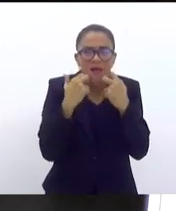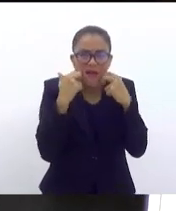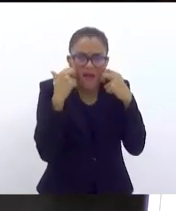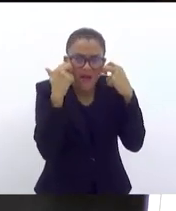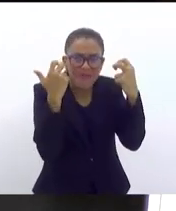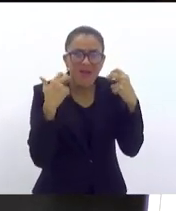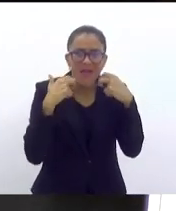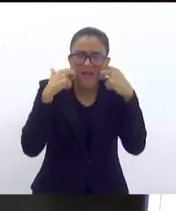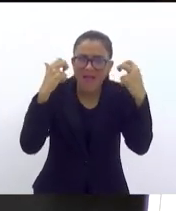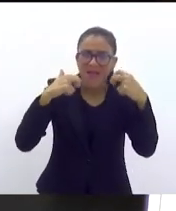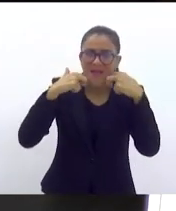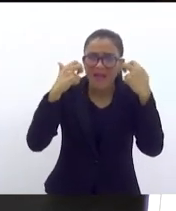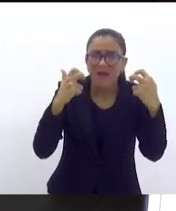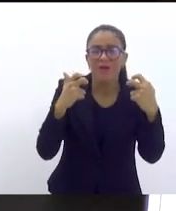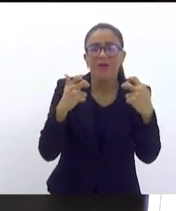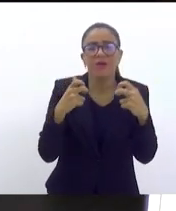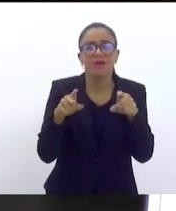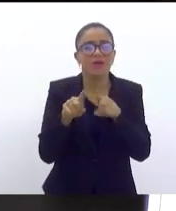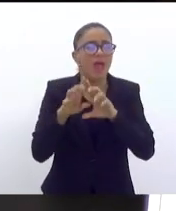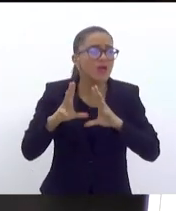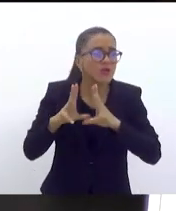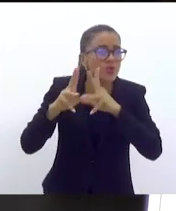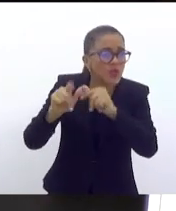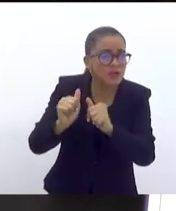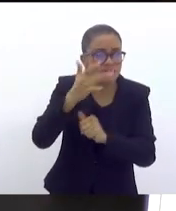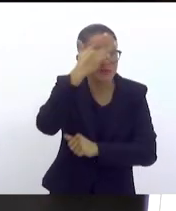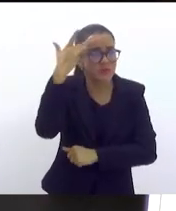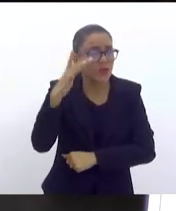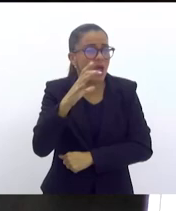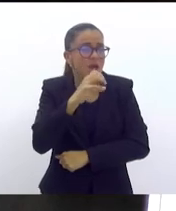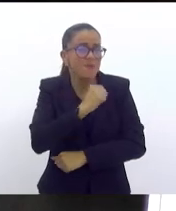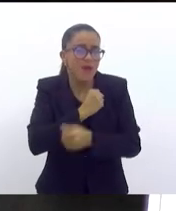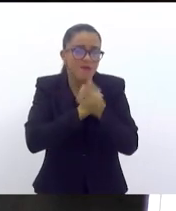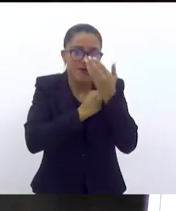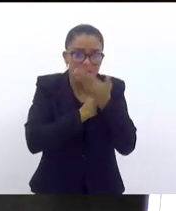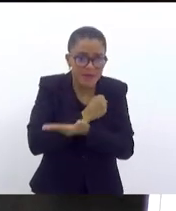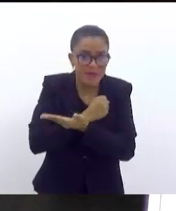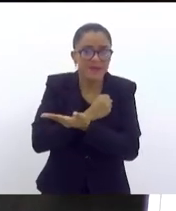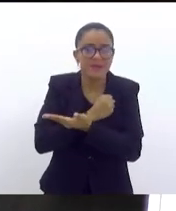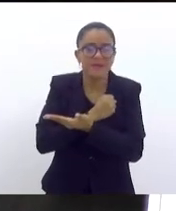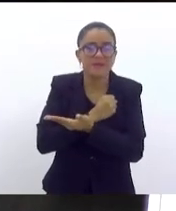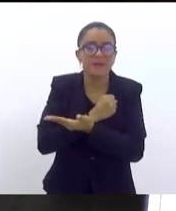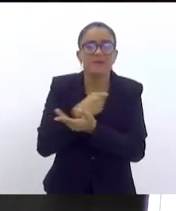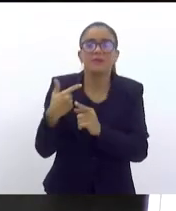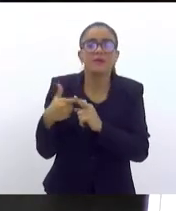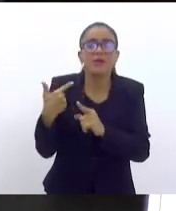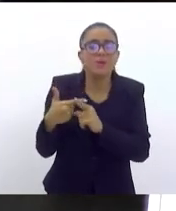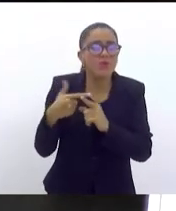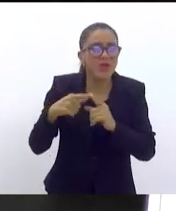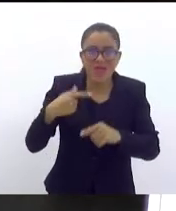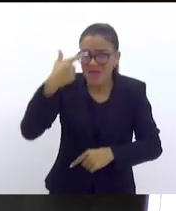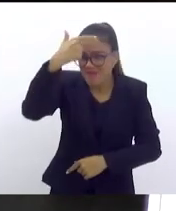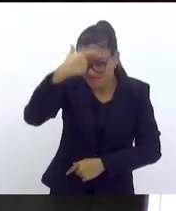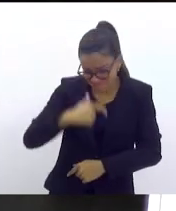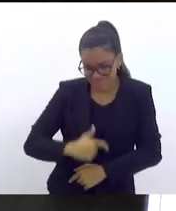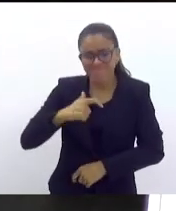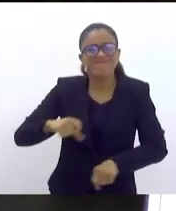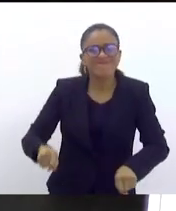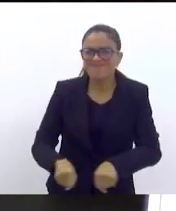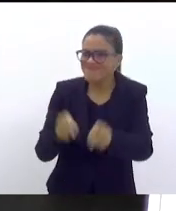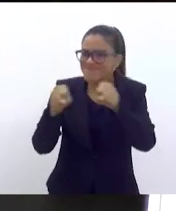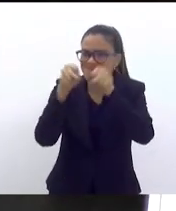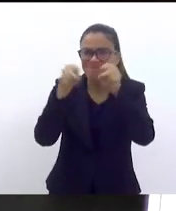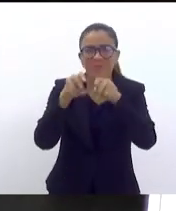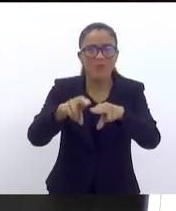e a todos os que amam porque ele estava absolutamente destruído pela maldição da